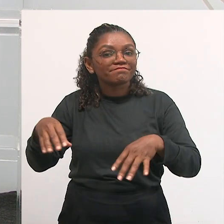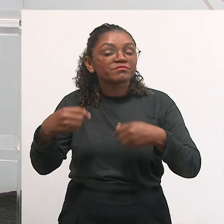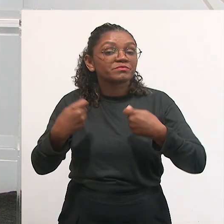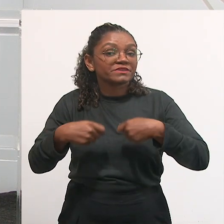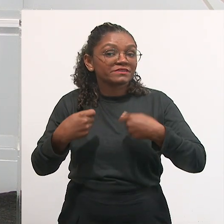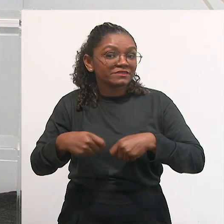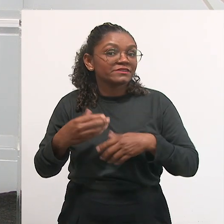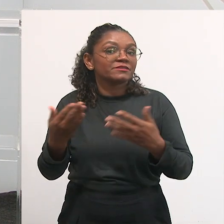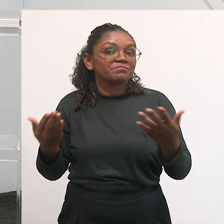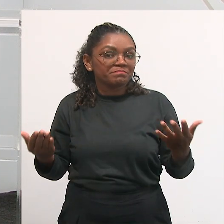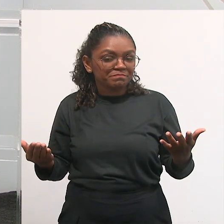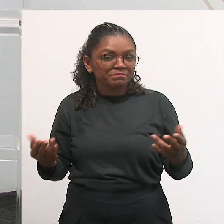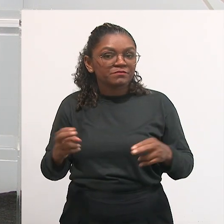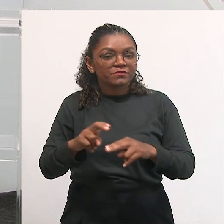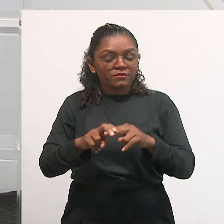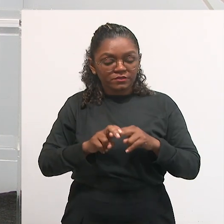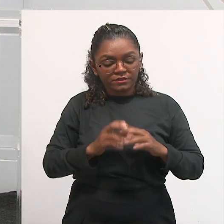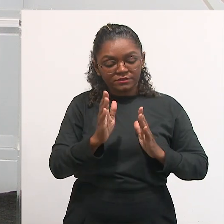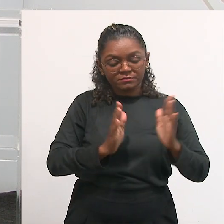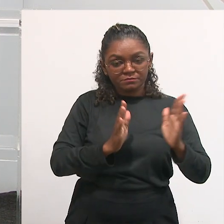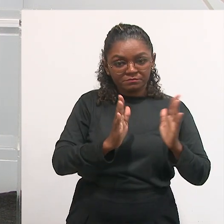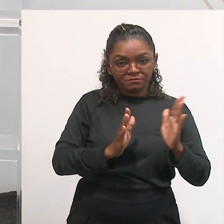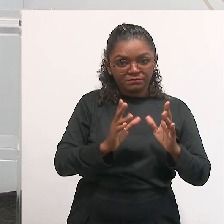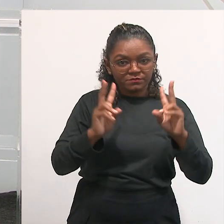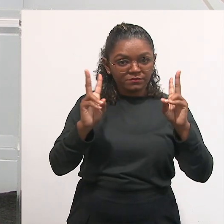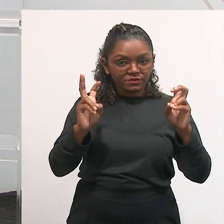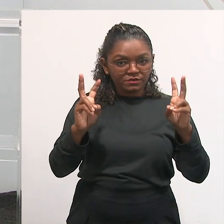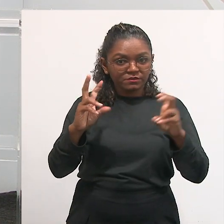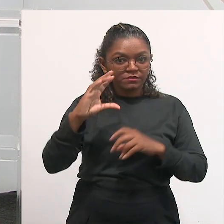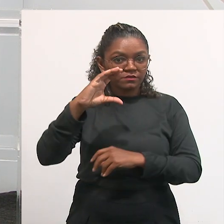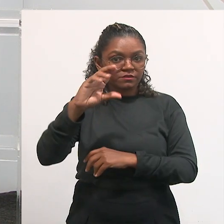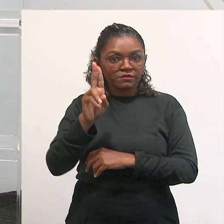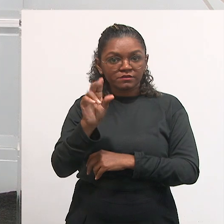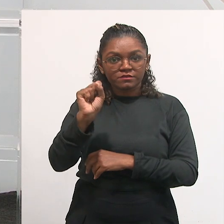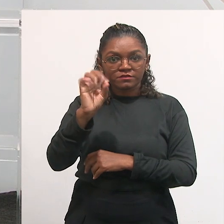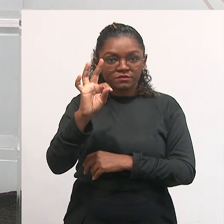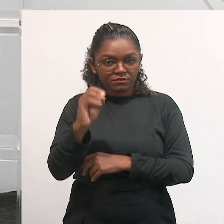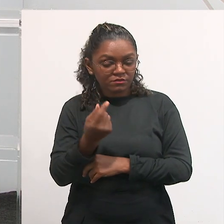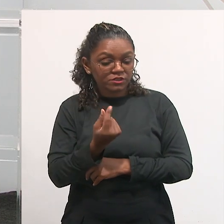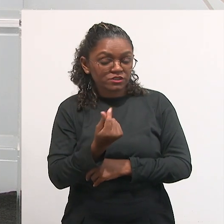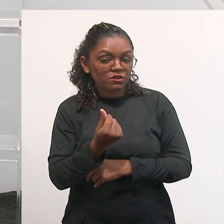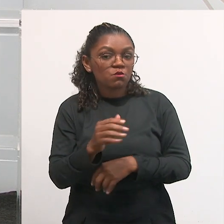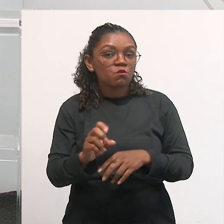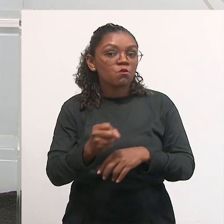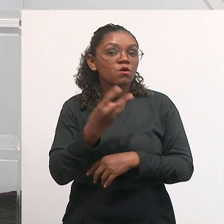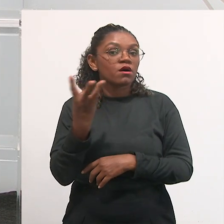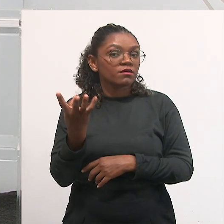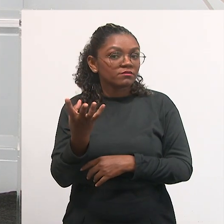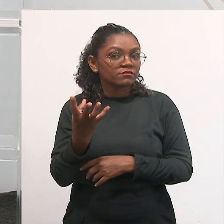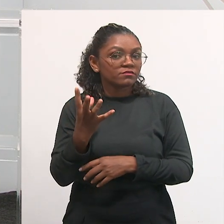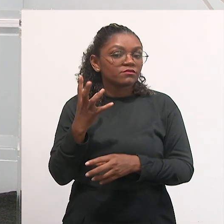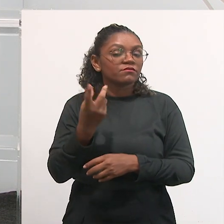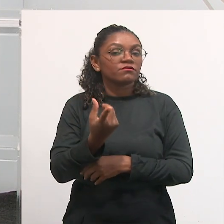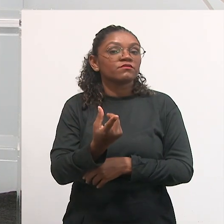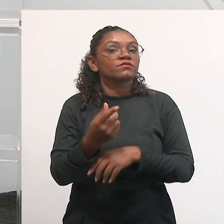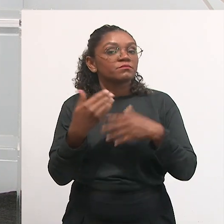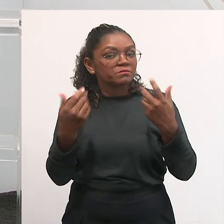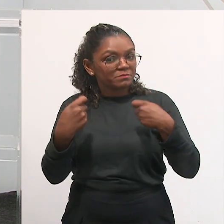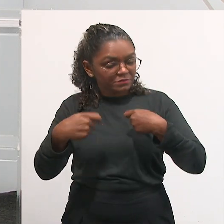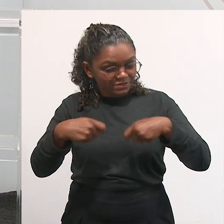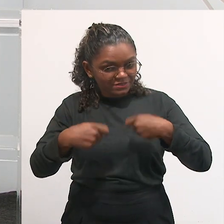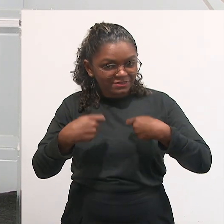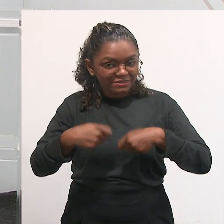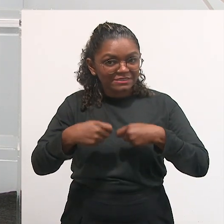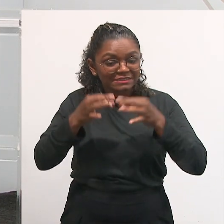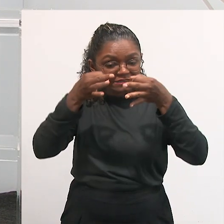muito importante que nessa fase de custos você faça uma estimativa adequada, né? Eu já me deparei na prática com projetos